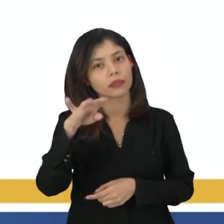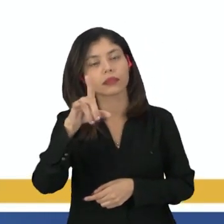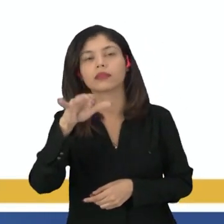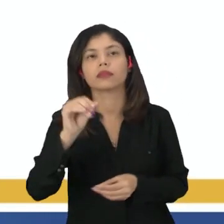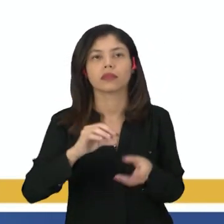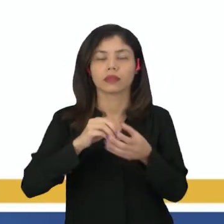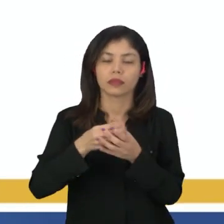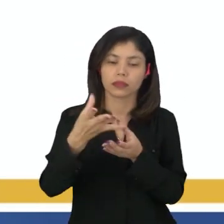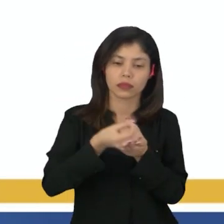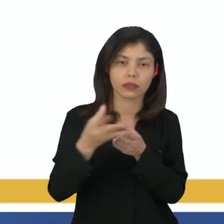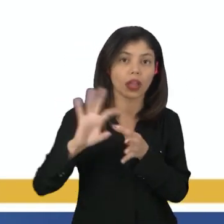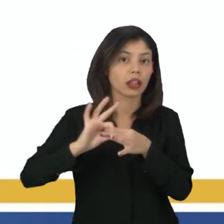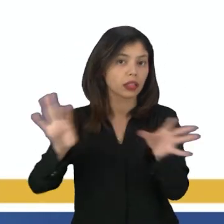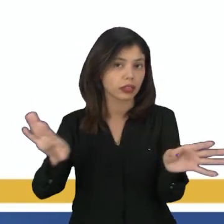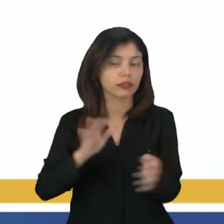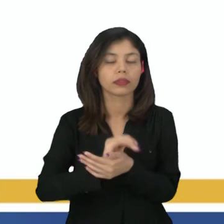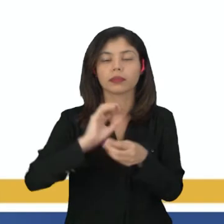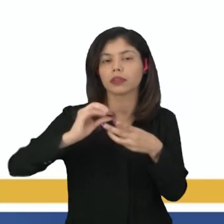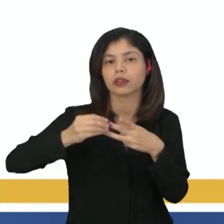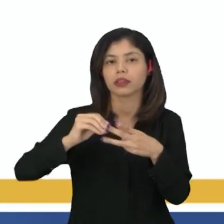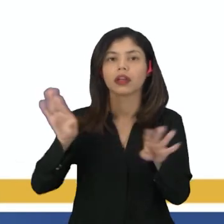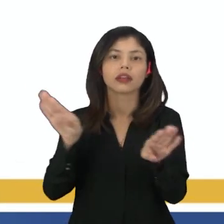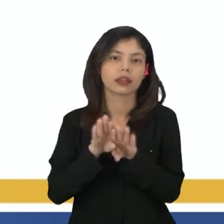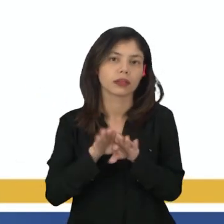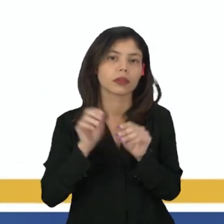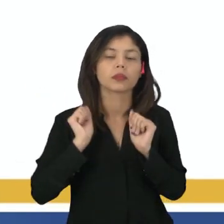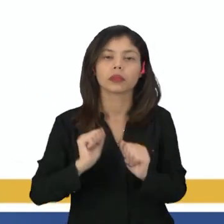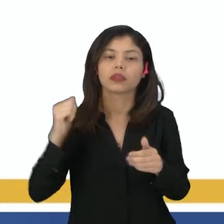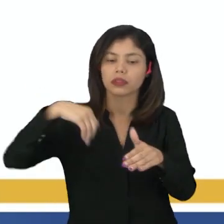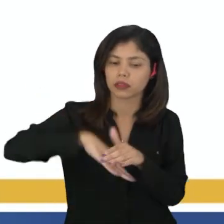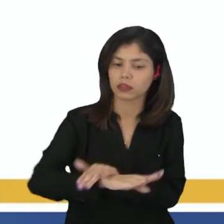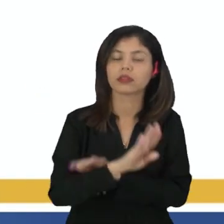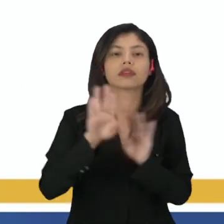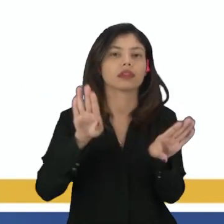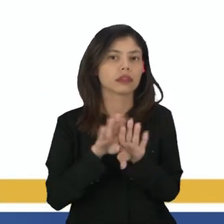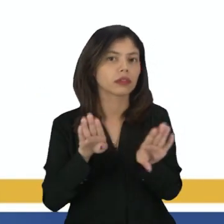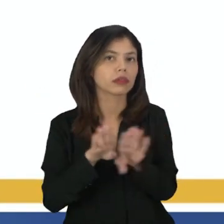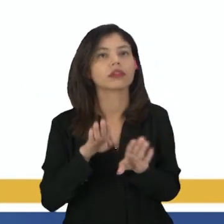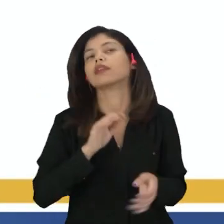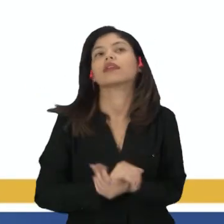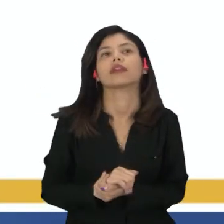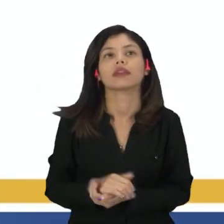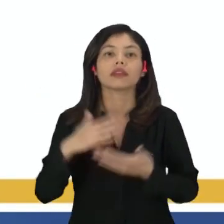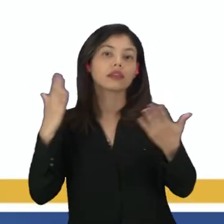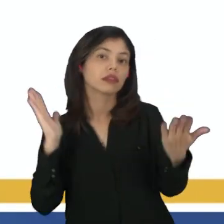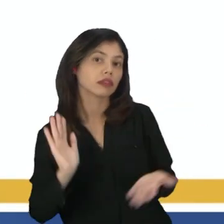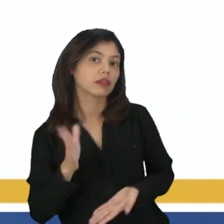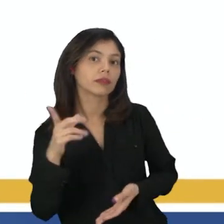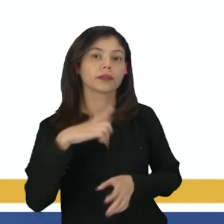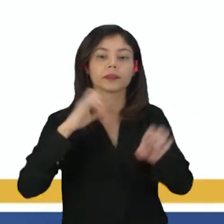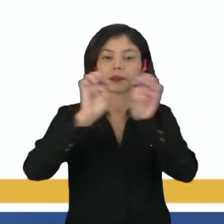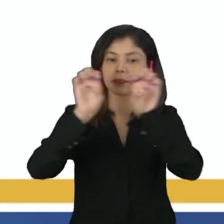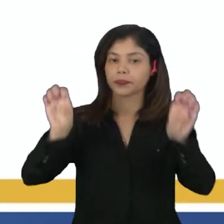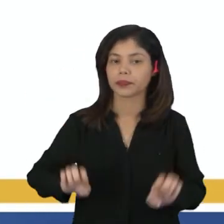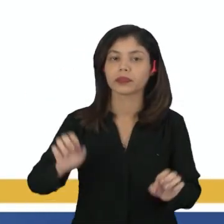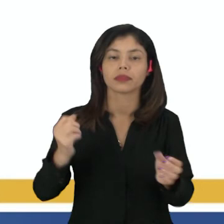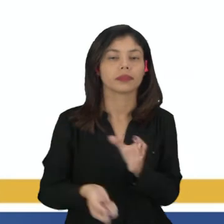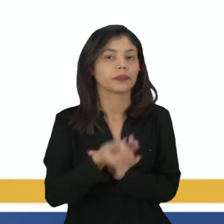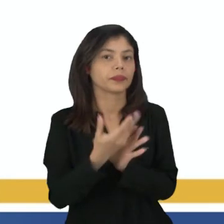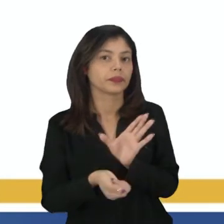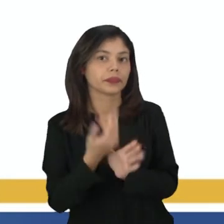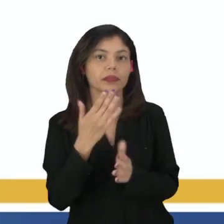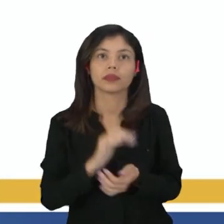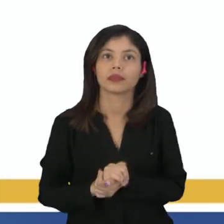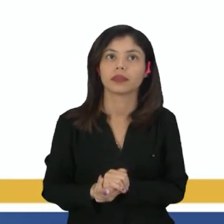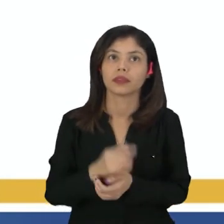soltos pela célula ou podem ficar aderidos ao retículo endoplasmático. E aí, graças a essa estrutura, nós vamos ter a produção